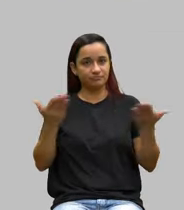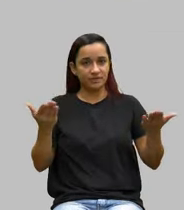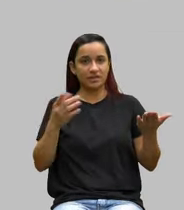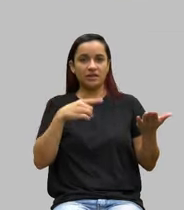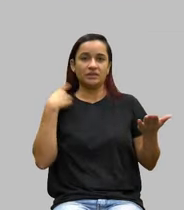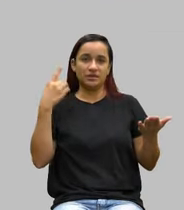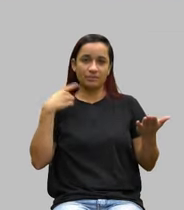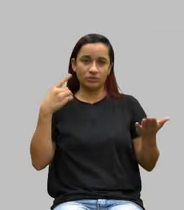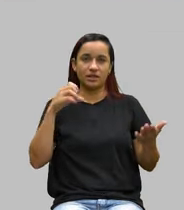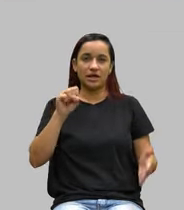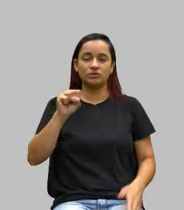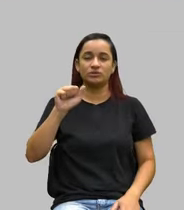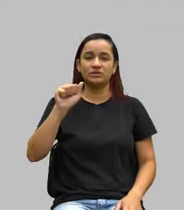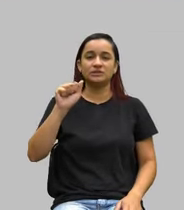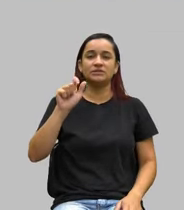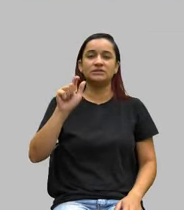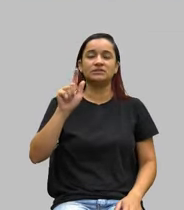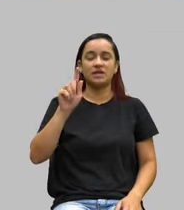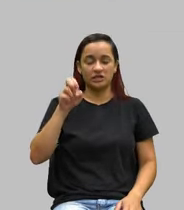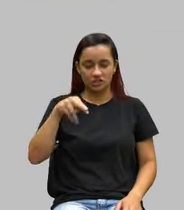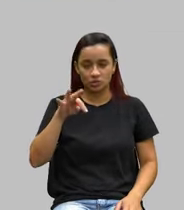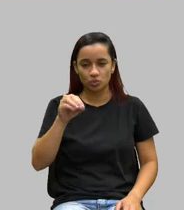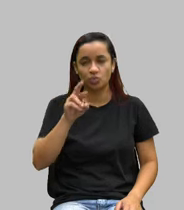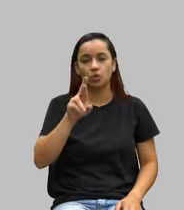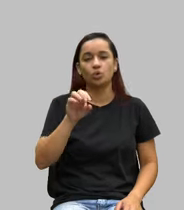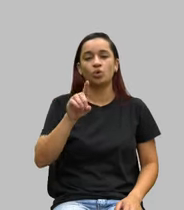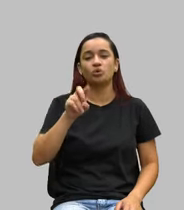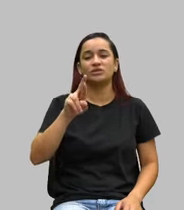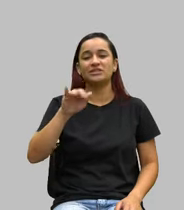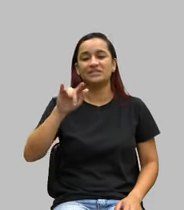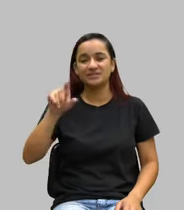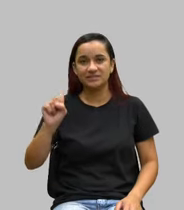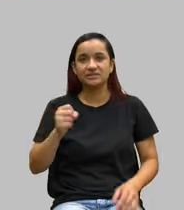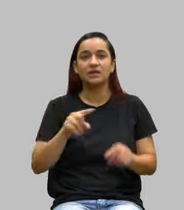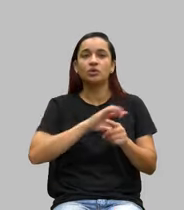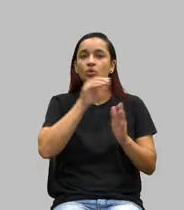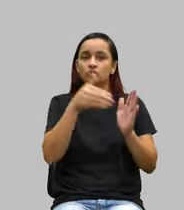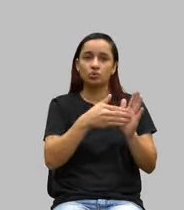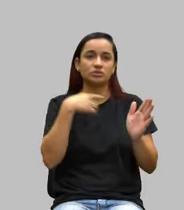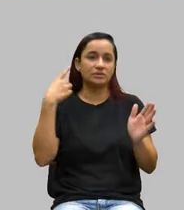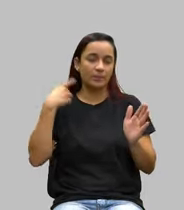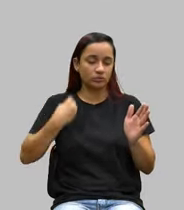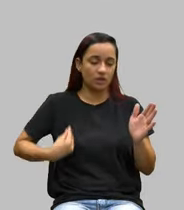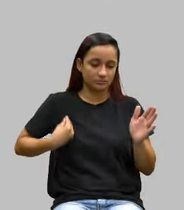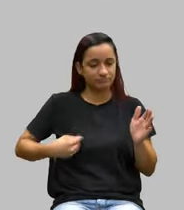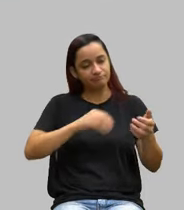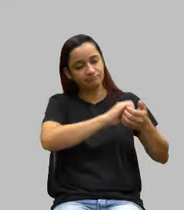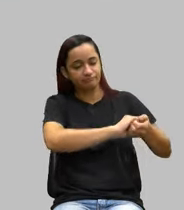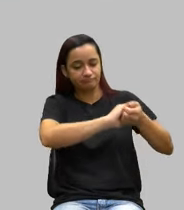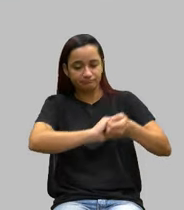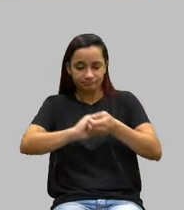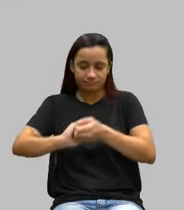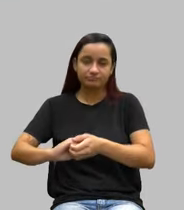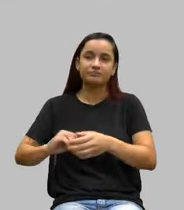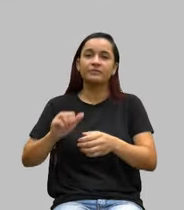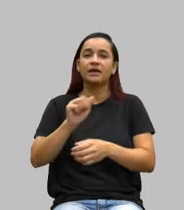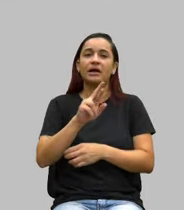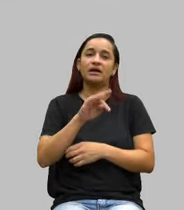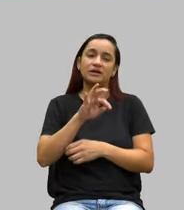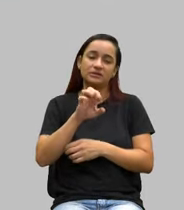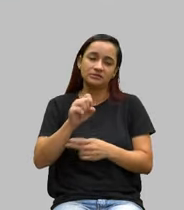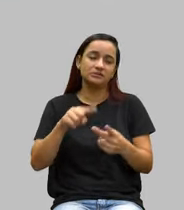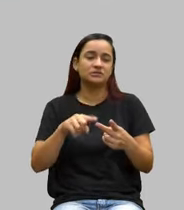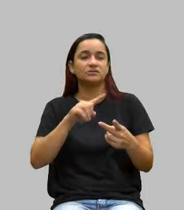Rodrigues Presidente desta comissão demais deputados hos Cândido eh Arantes ela Viola e